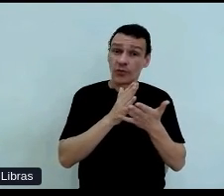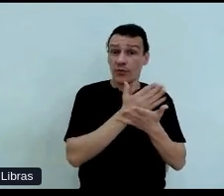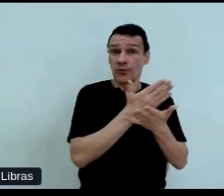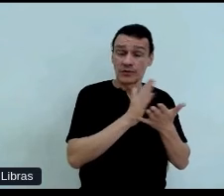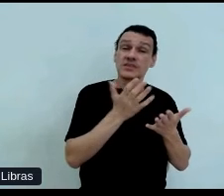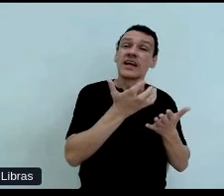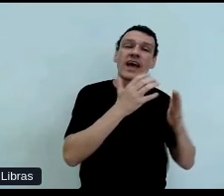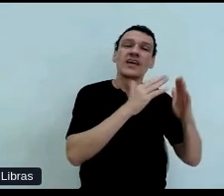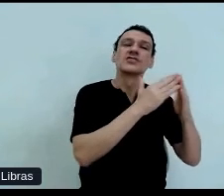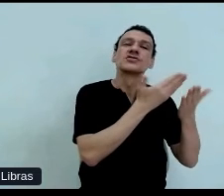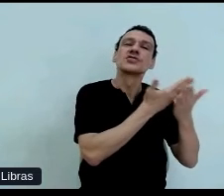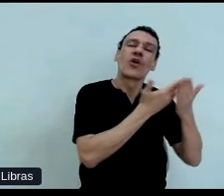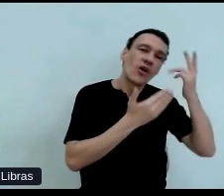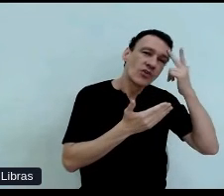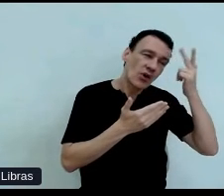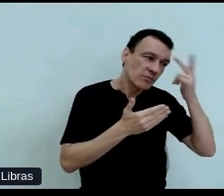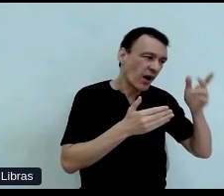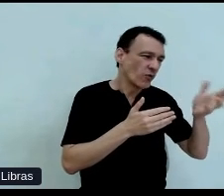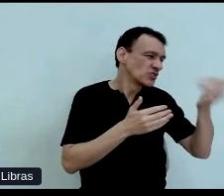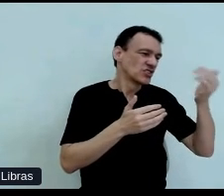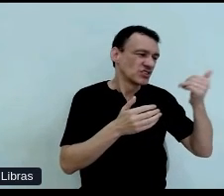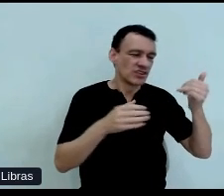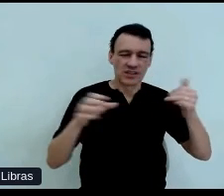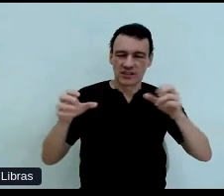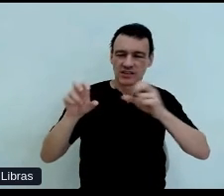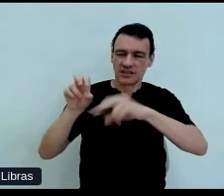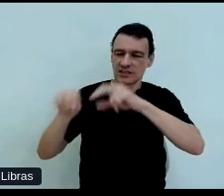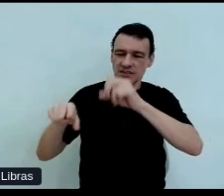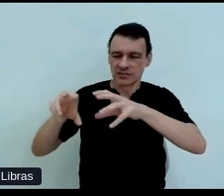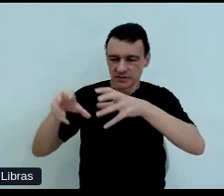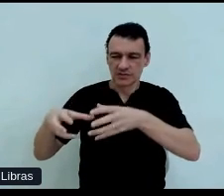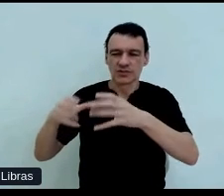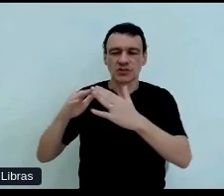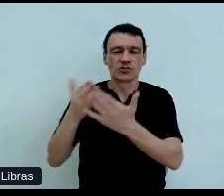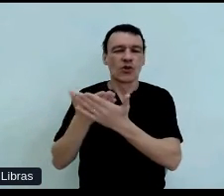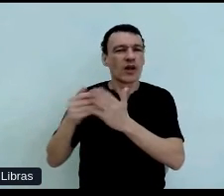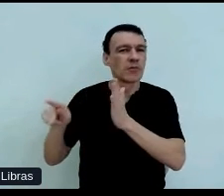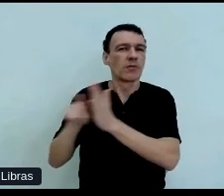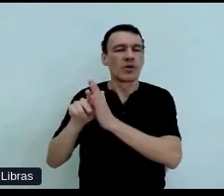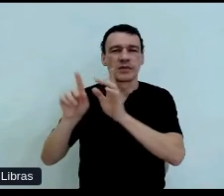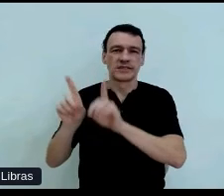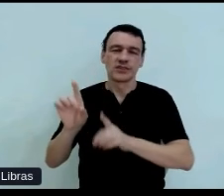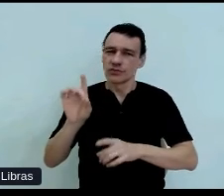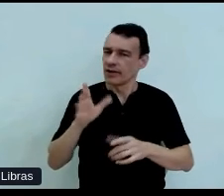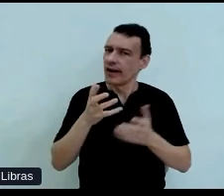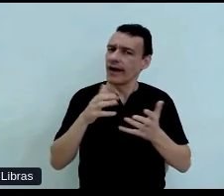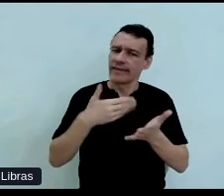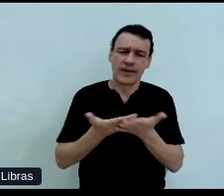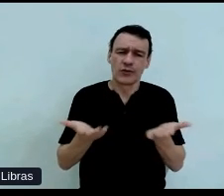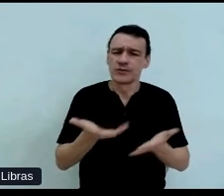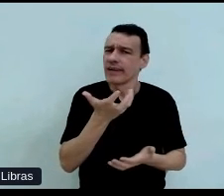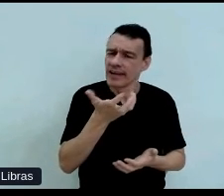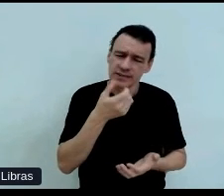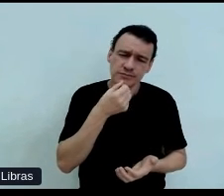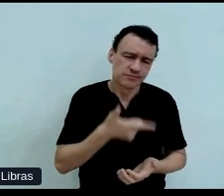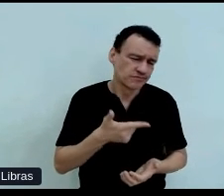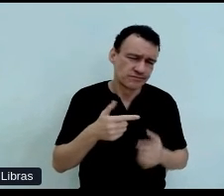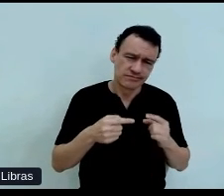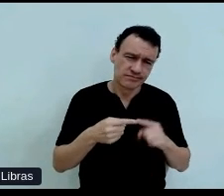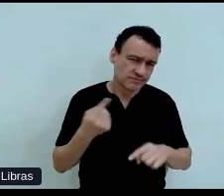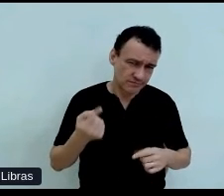lá na época do Brasil Império, né? Vocês percebem que isso ainda se quer voltar, ainda hoje, né?